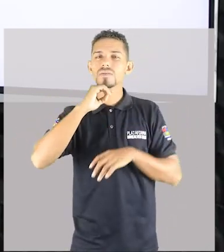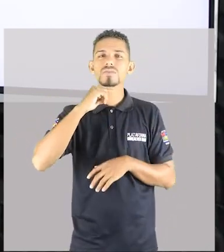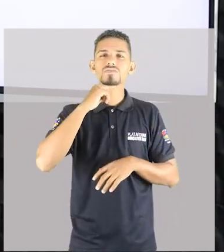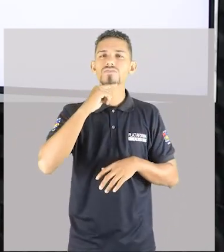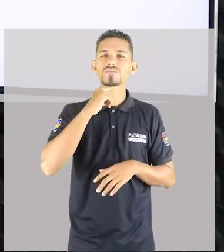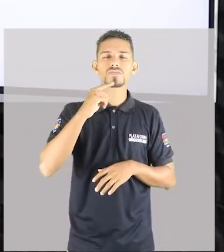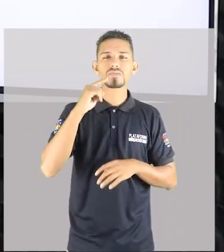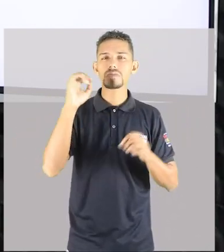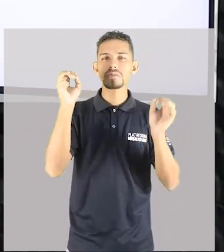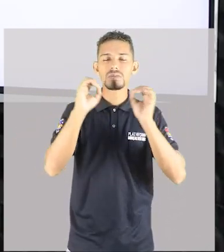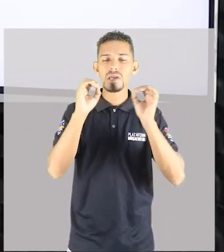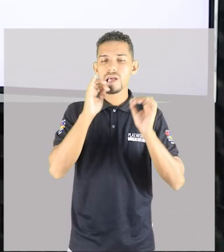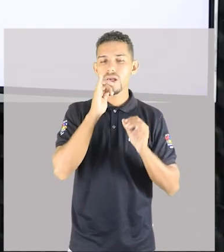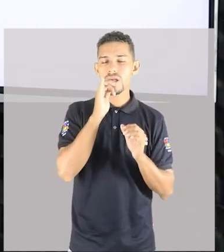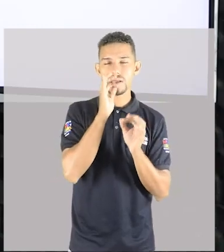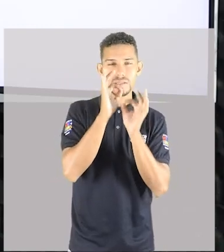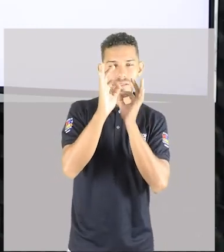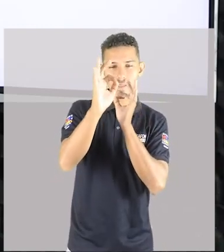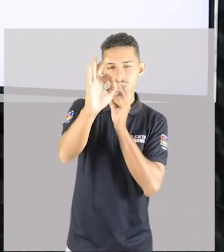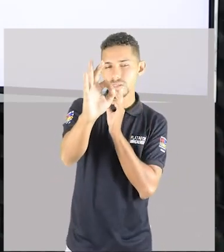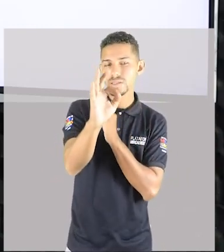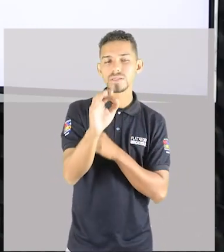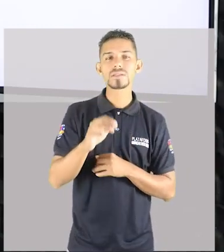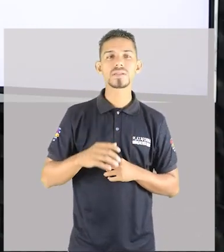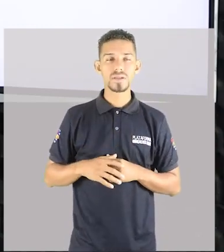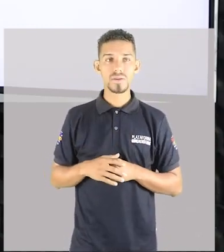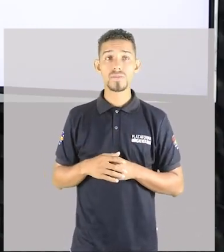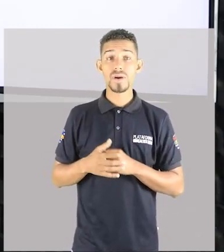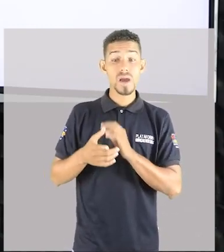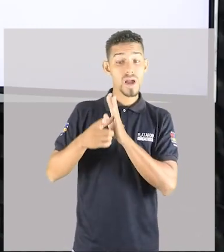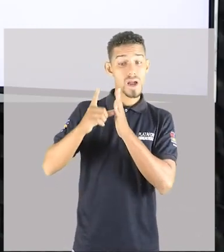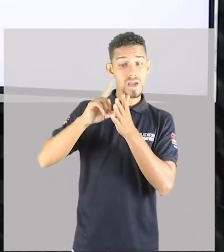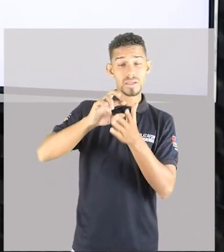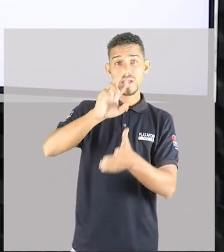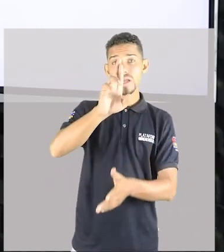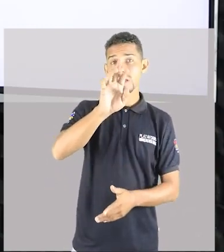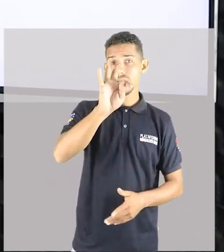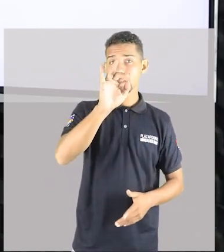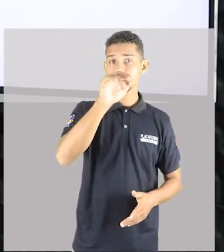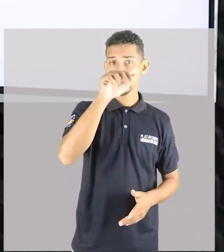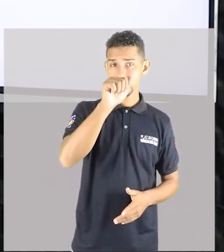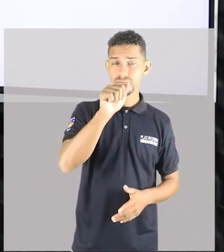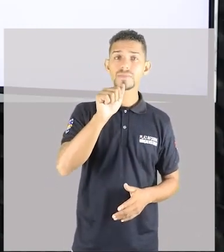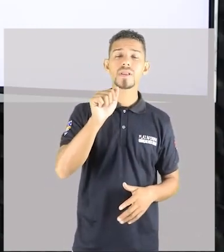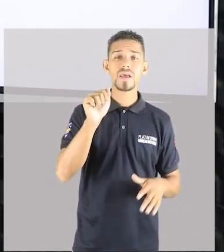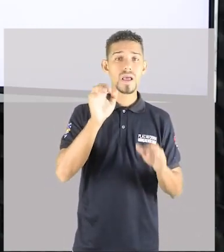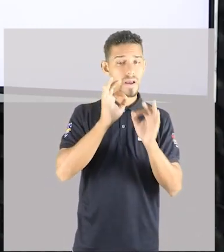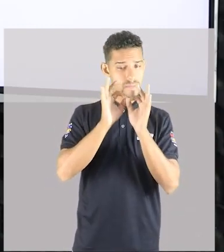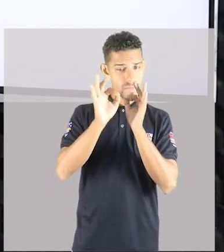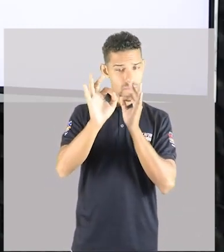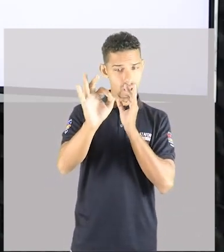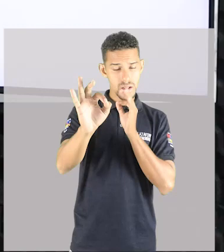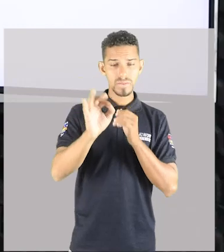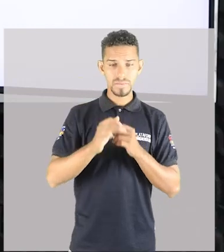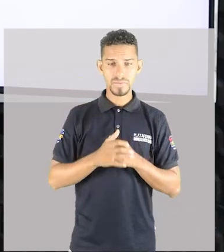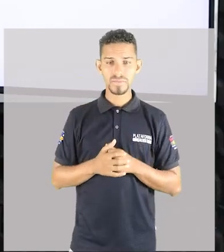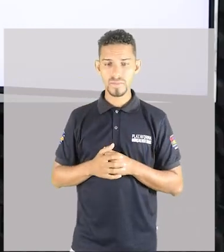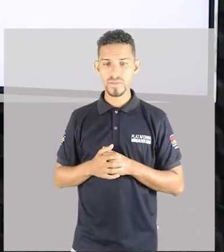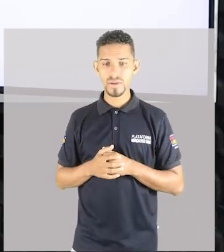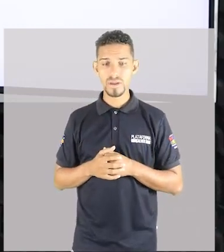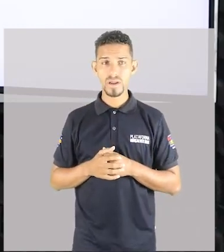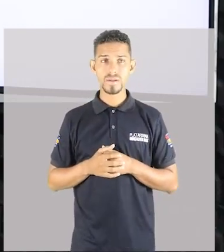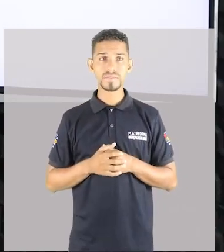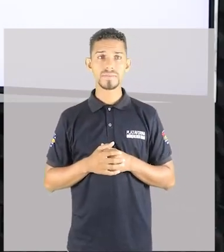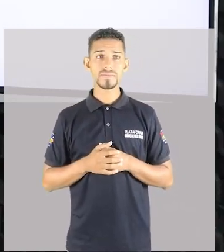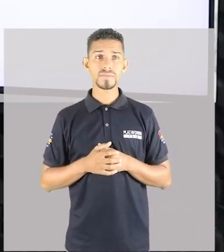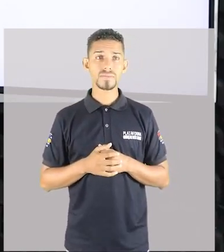direito objetos distantes, porque a imagem se forma antes da retina, devido ao olho dele ser mais longo. Aqui